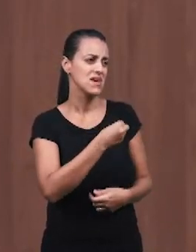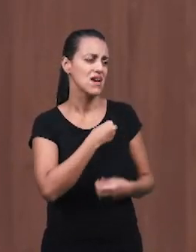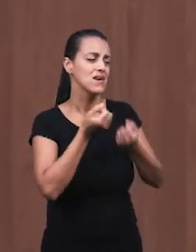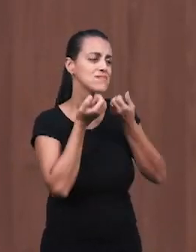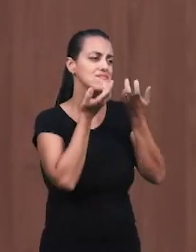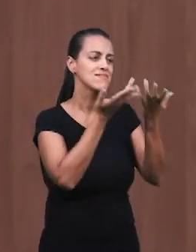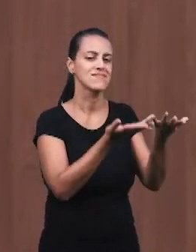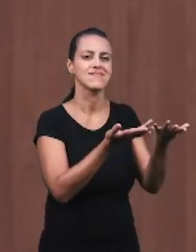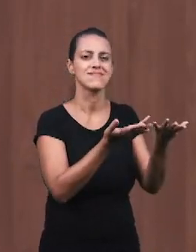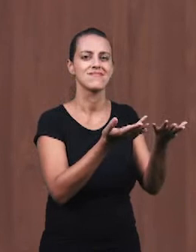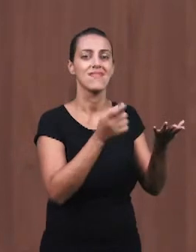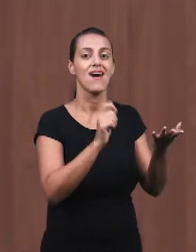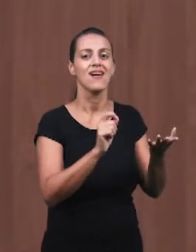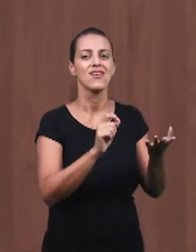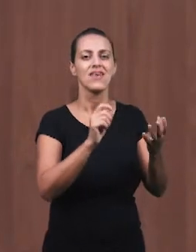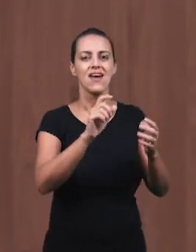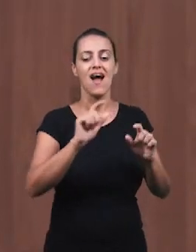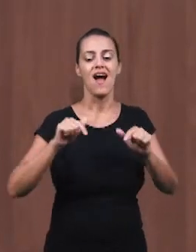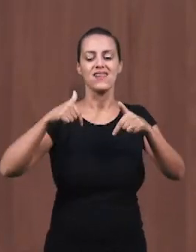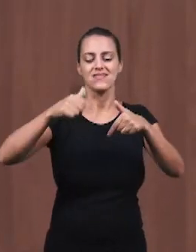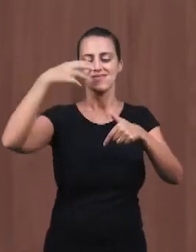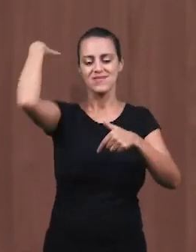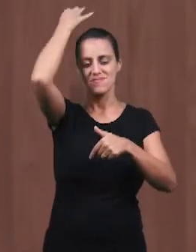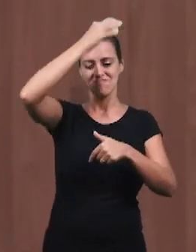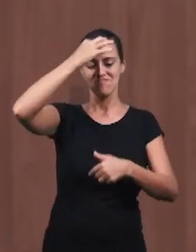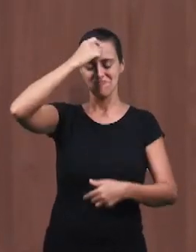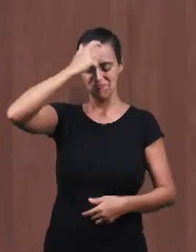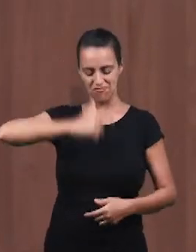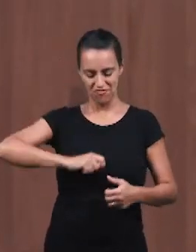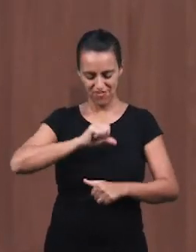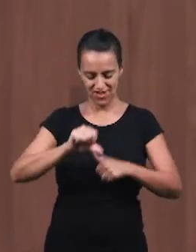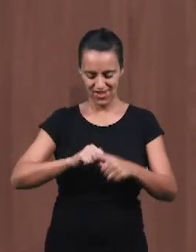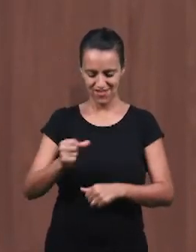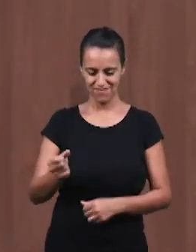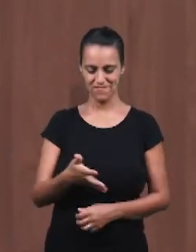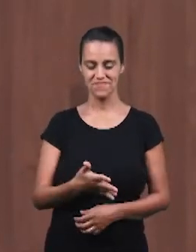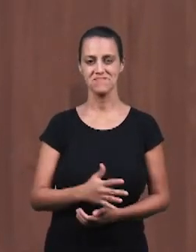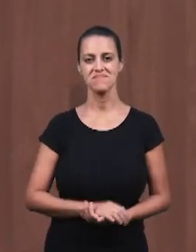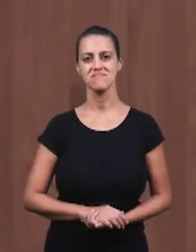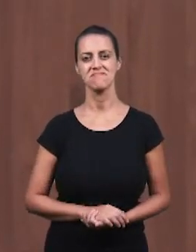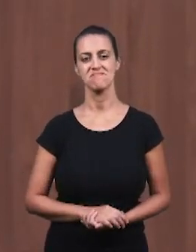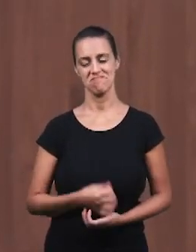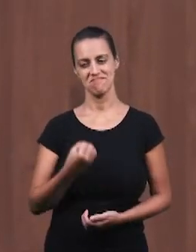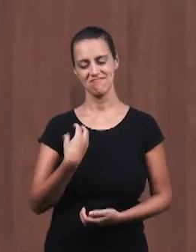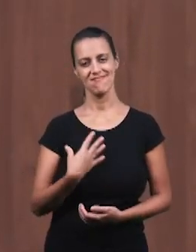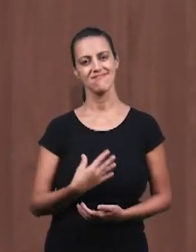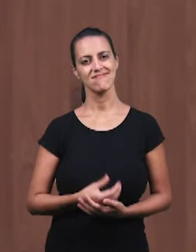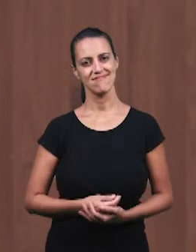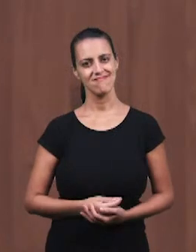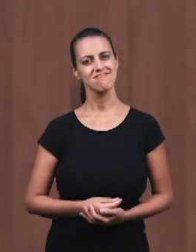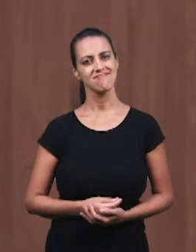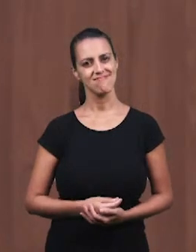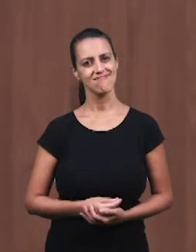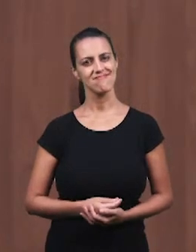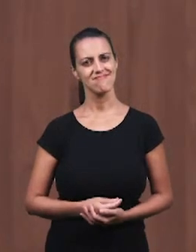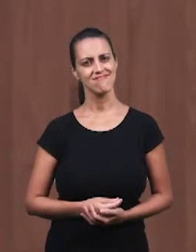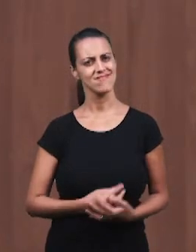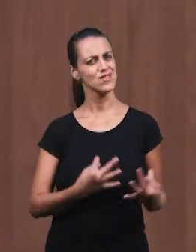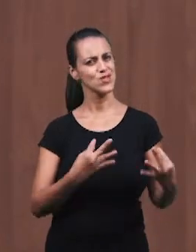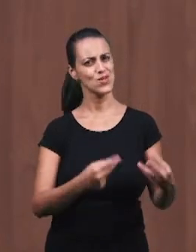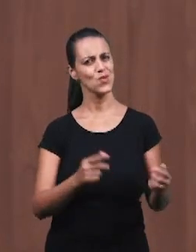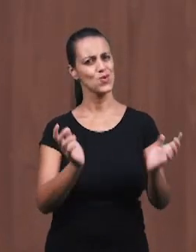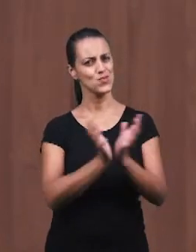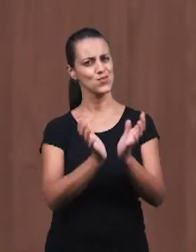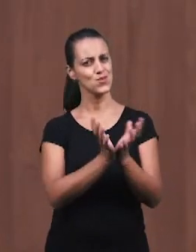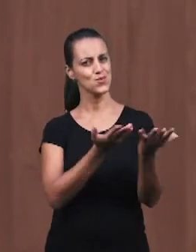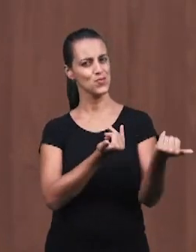Santo operar na vida dele, transformando a vida dele. Muito bem colocado ali pela nossa irmã. Aliás, diga-se de passagem, os nossos irmãos